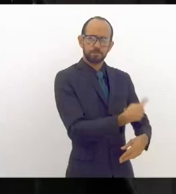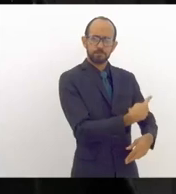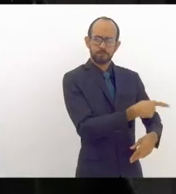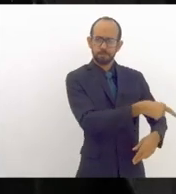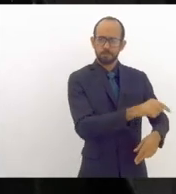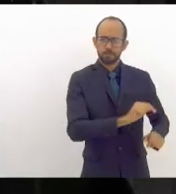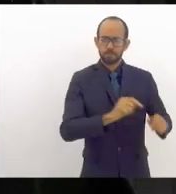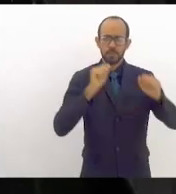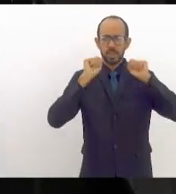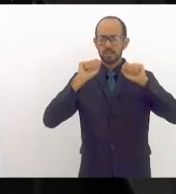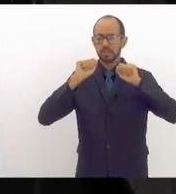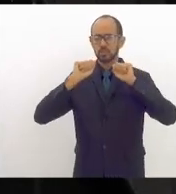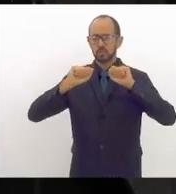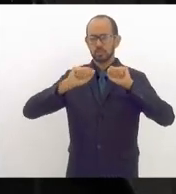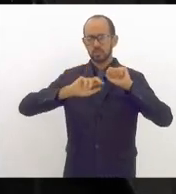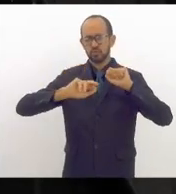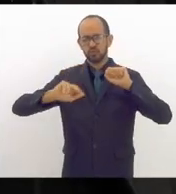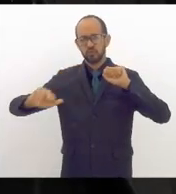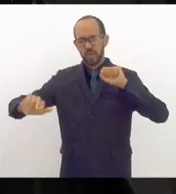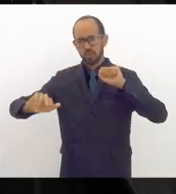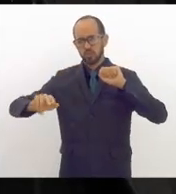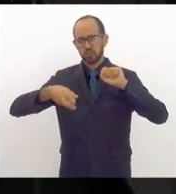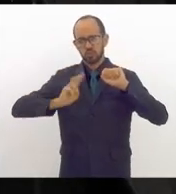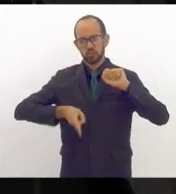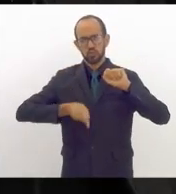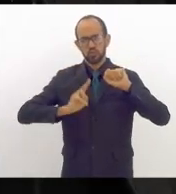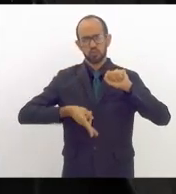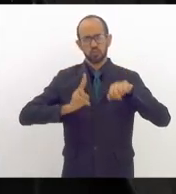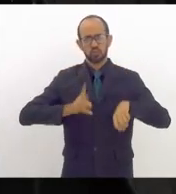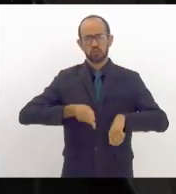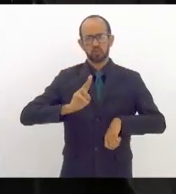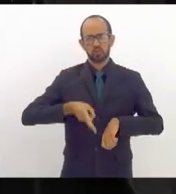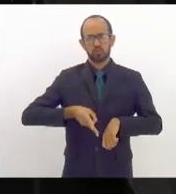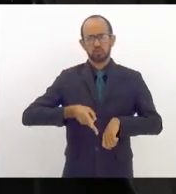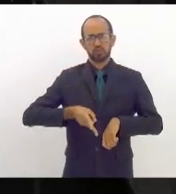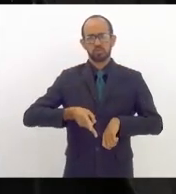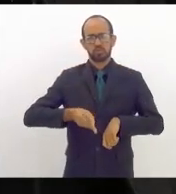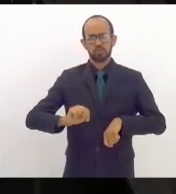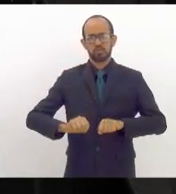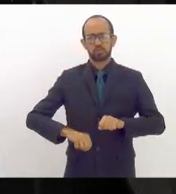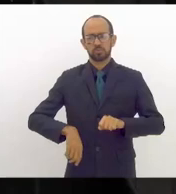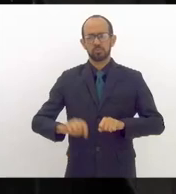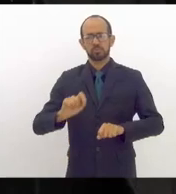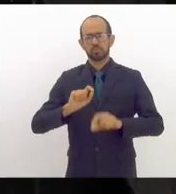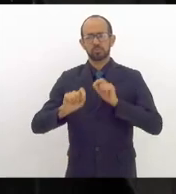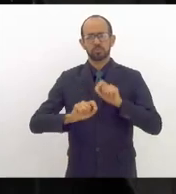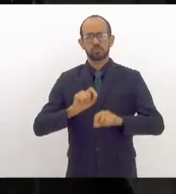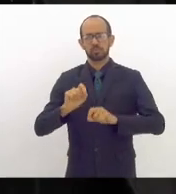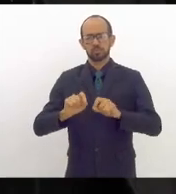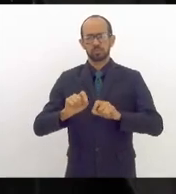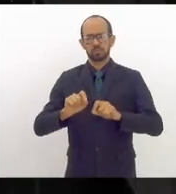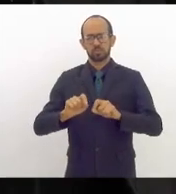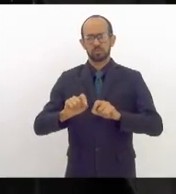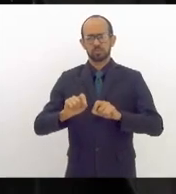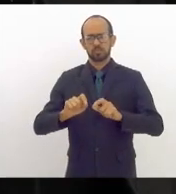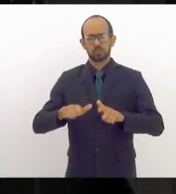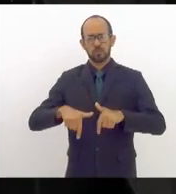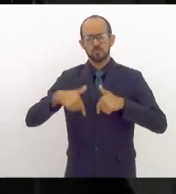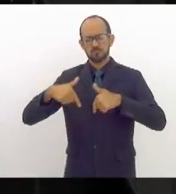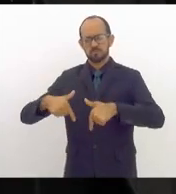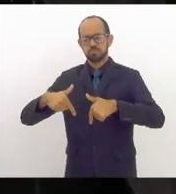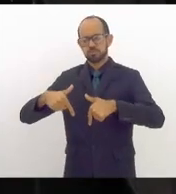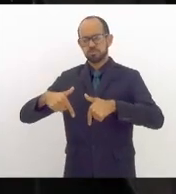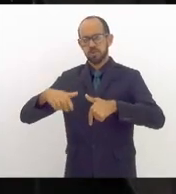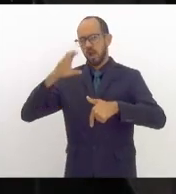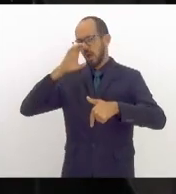diferentes escalões permanentemente se colocaram em ataque em afronta em